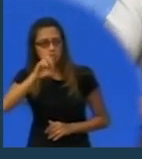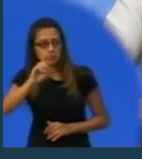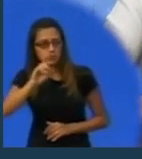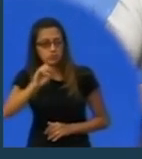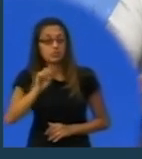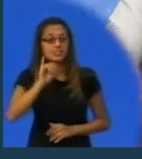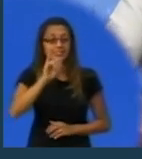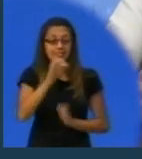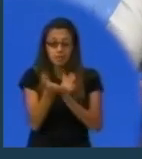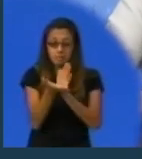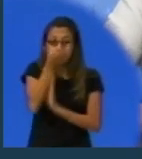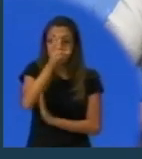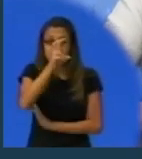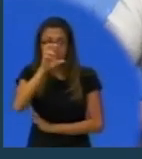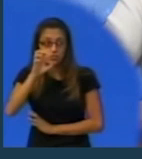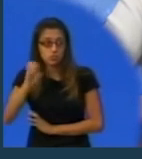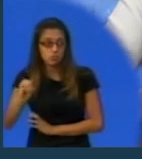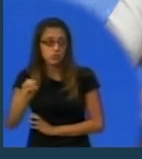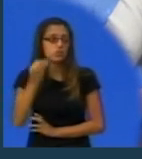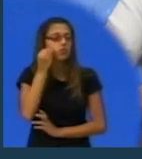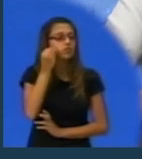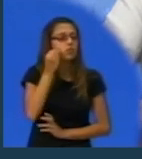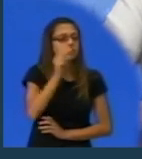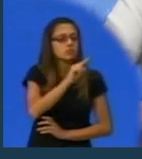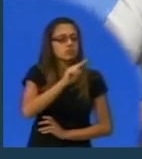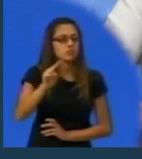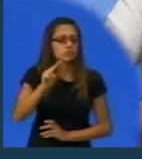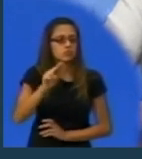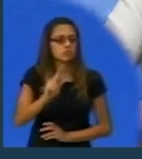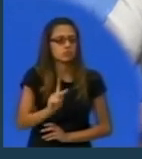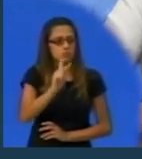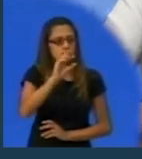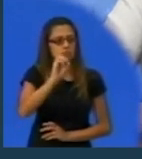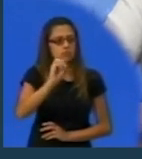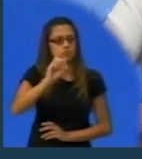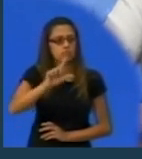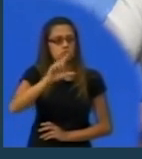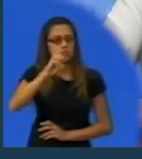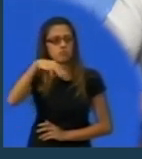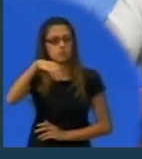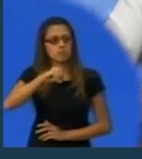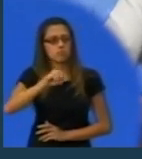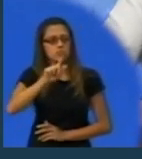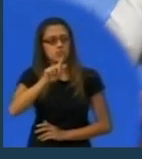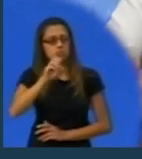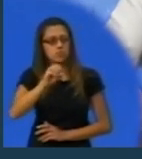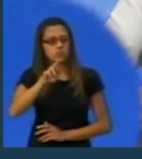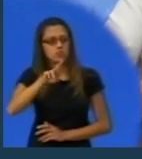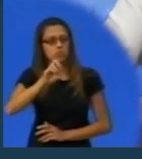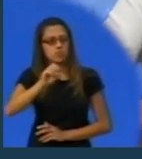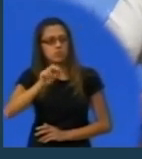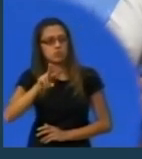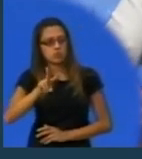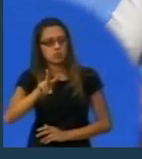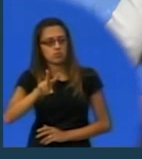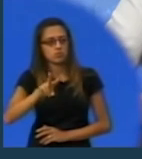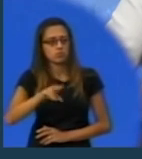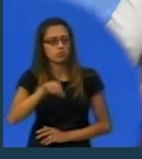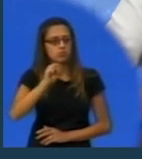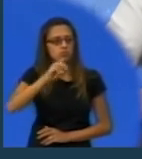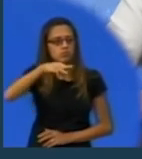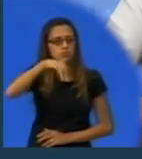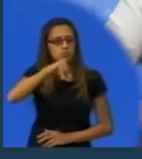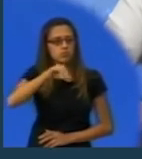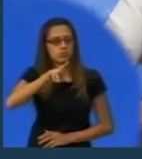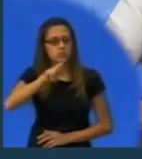amostras, você vai usar um teste chamado Kolmogorov-Smirnov. Então, isso depende do número de